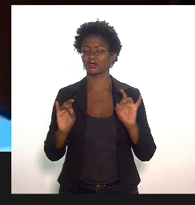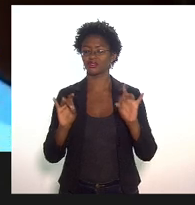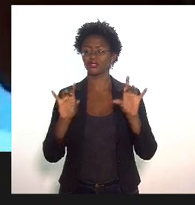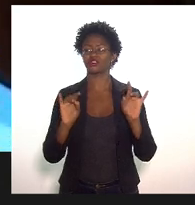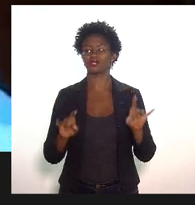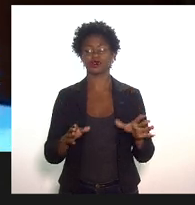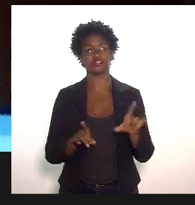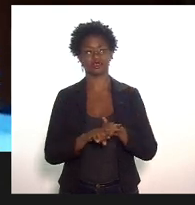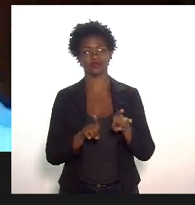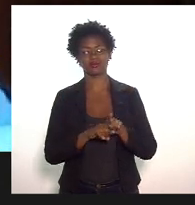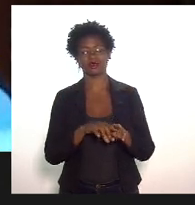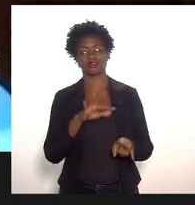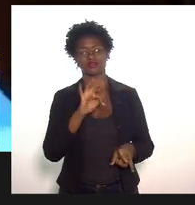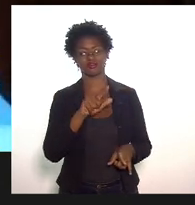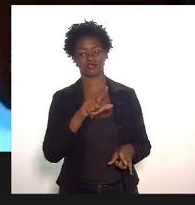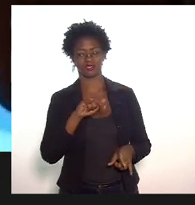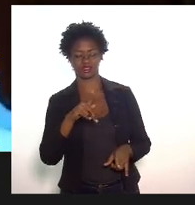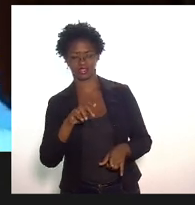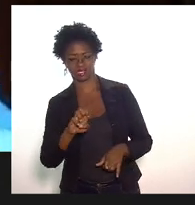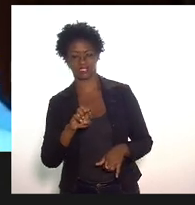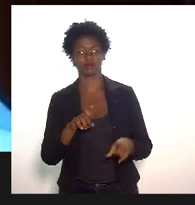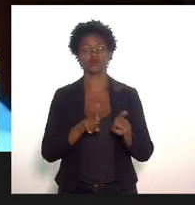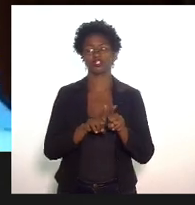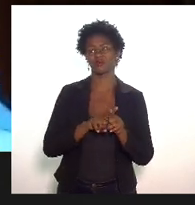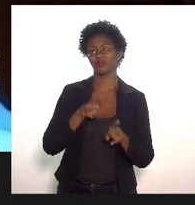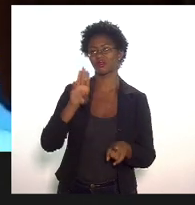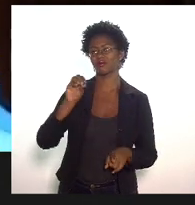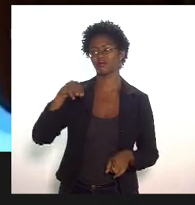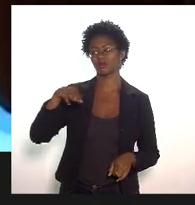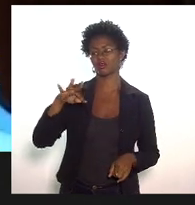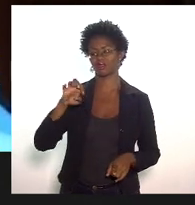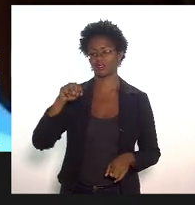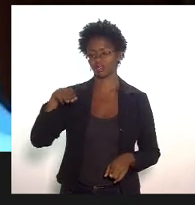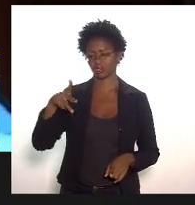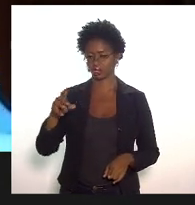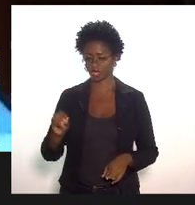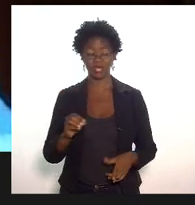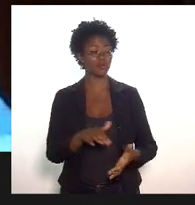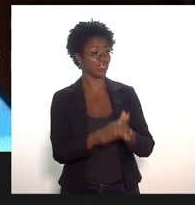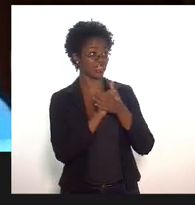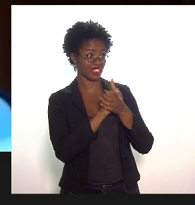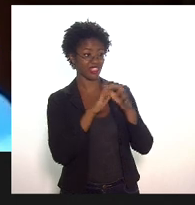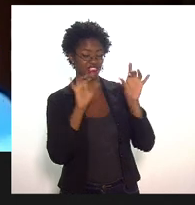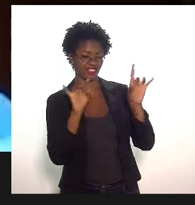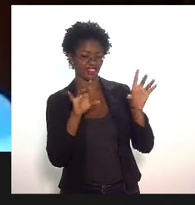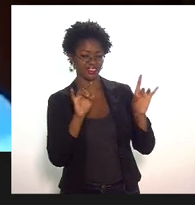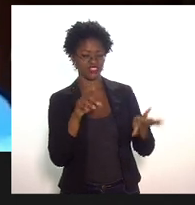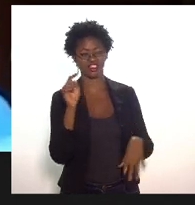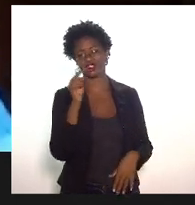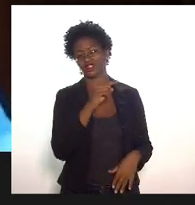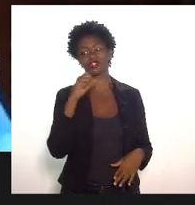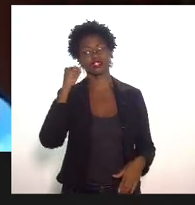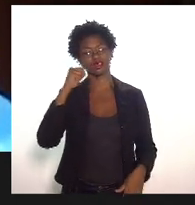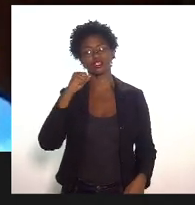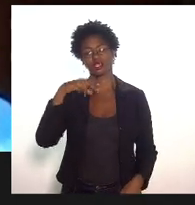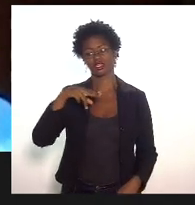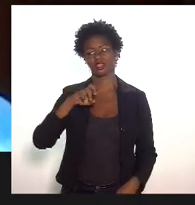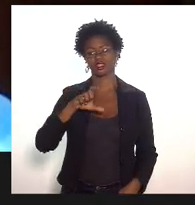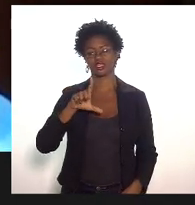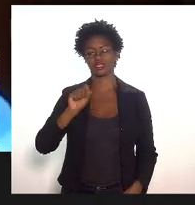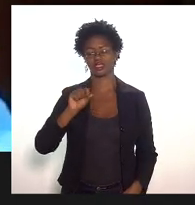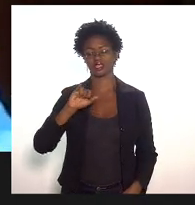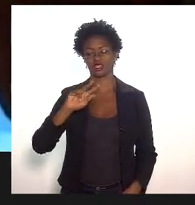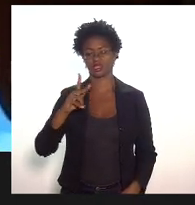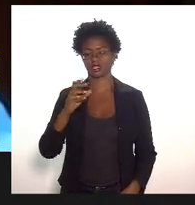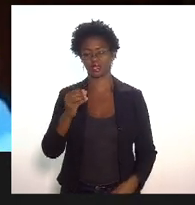Felipe Peixoto, e, claro, uma saudação especial ao nosso convidado, o senador Nelsinho Tradi.